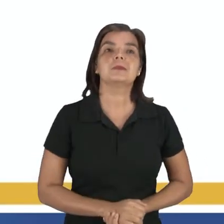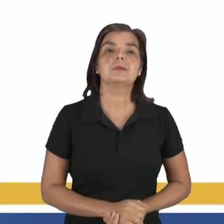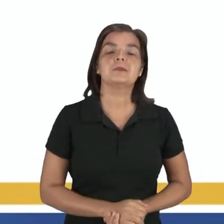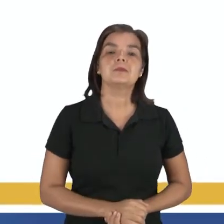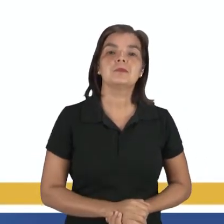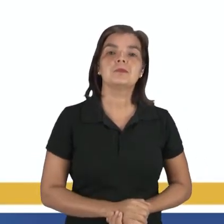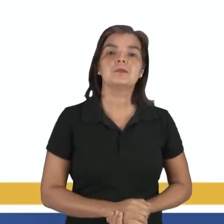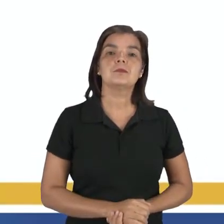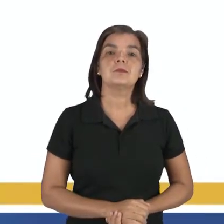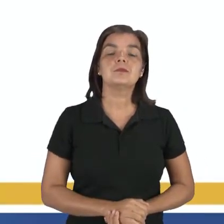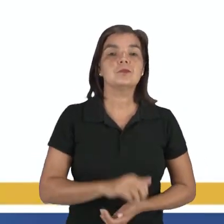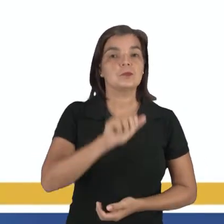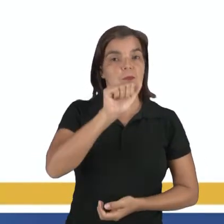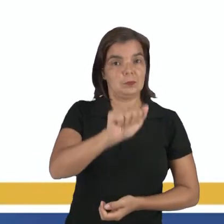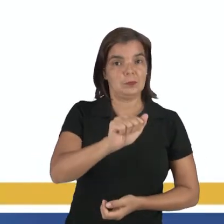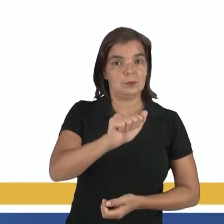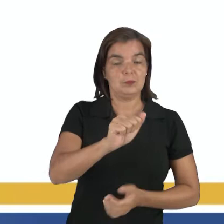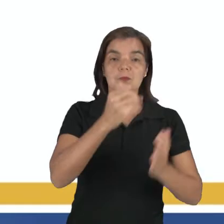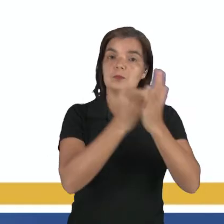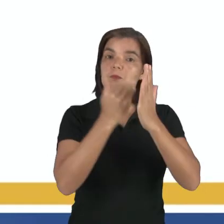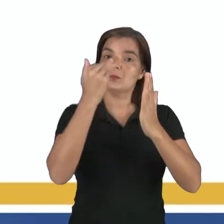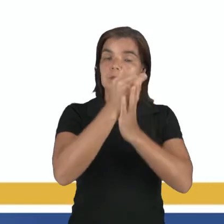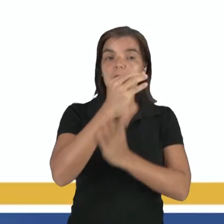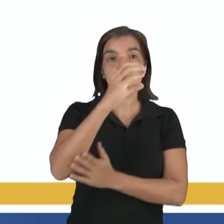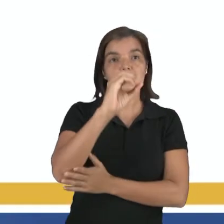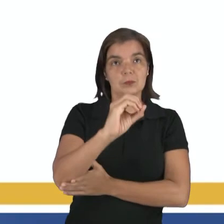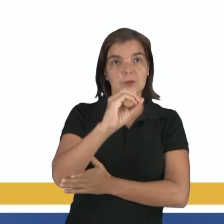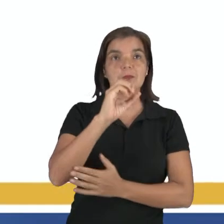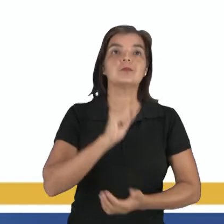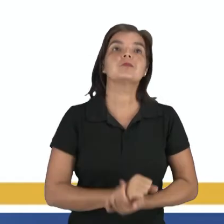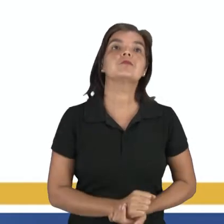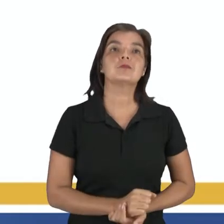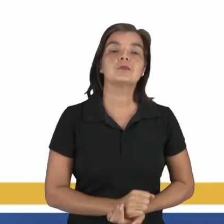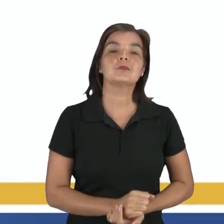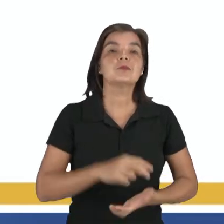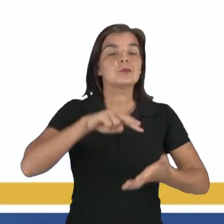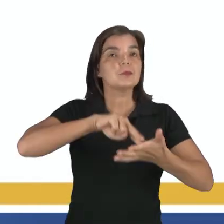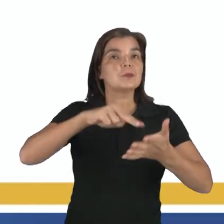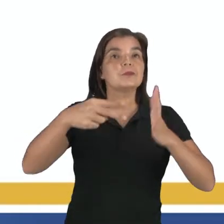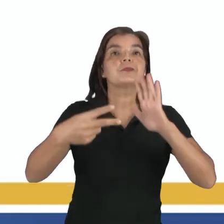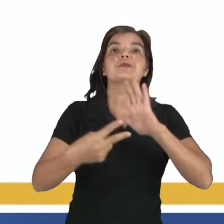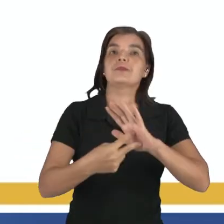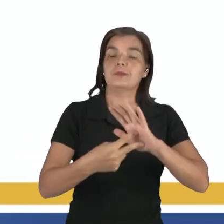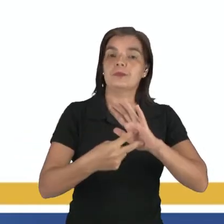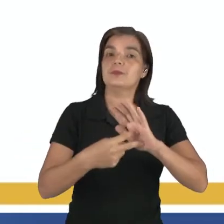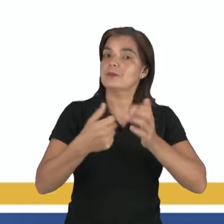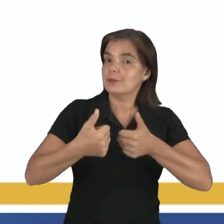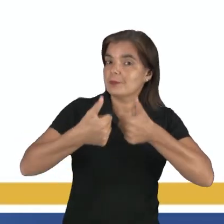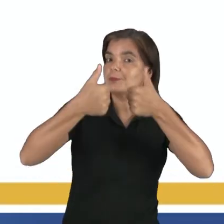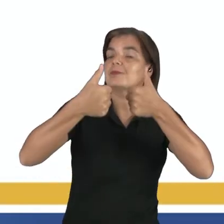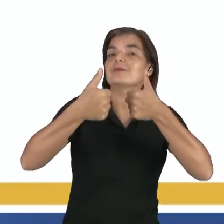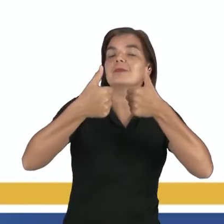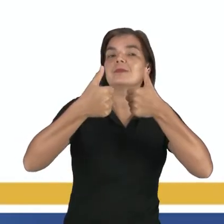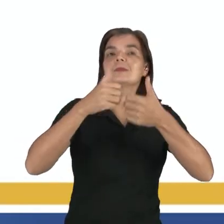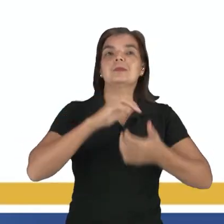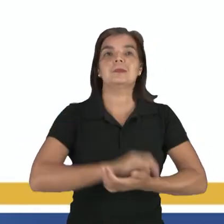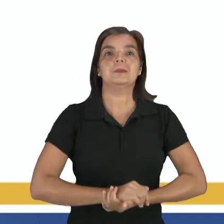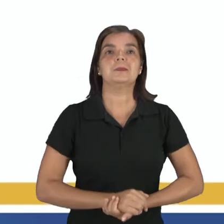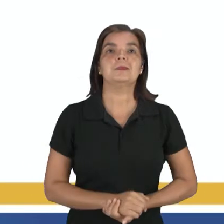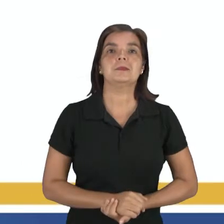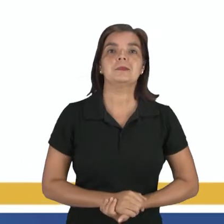A. Quando A é maior do que zero, isso significa